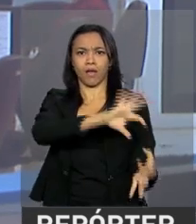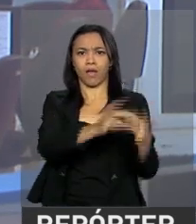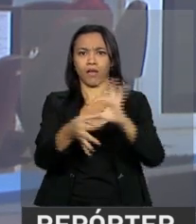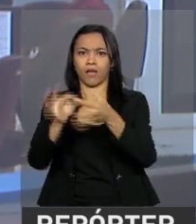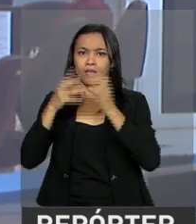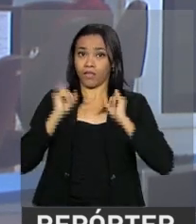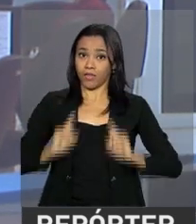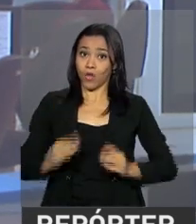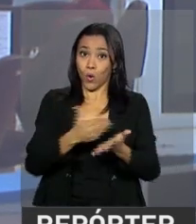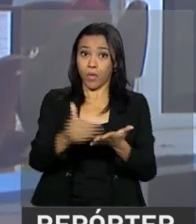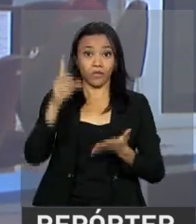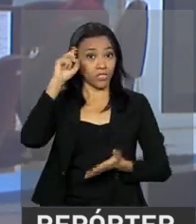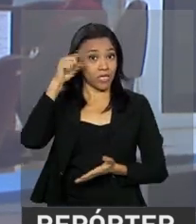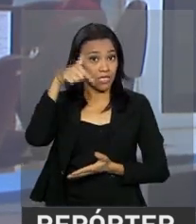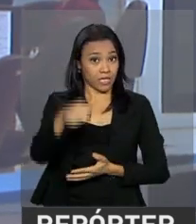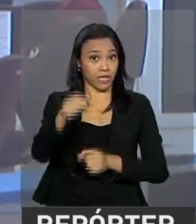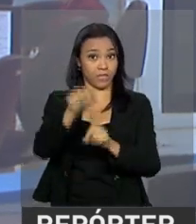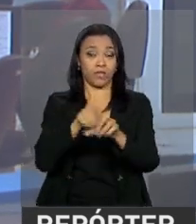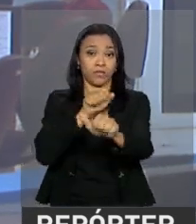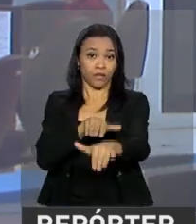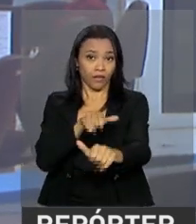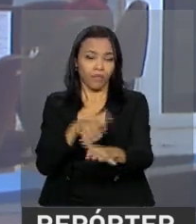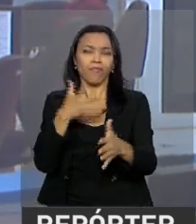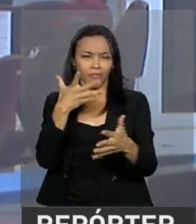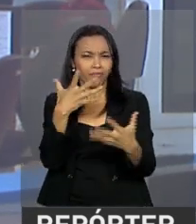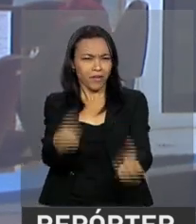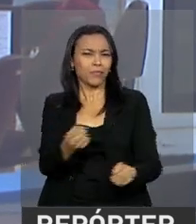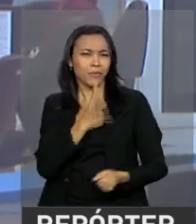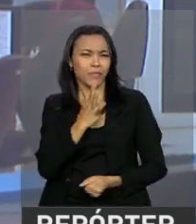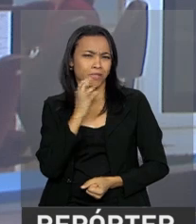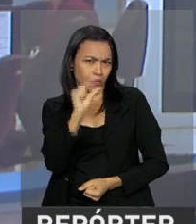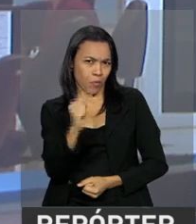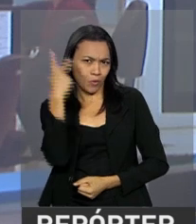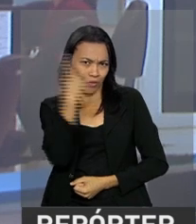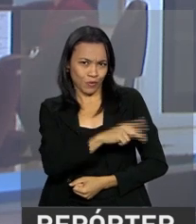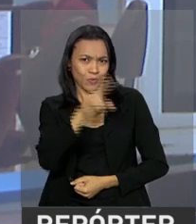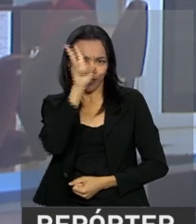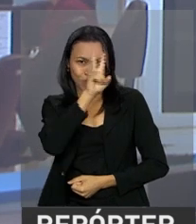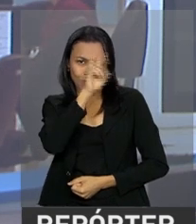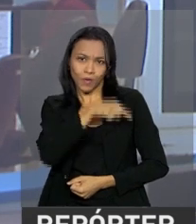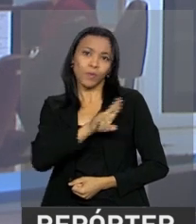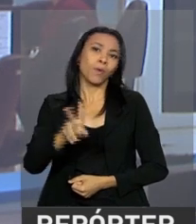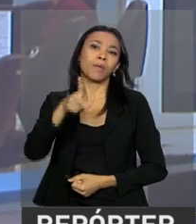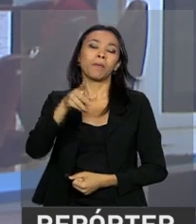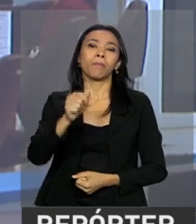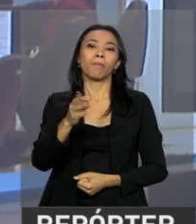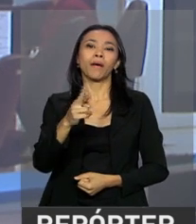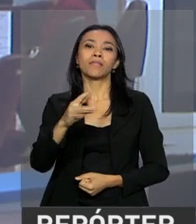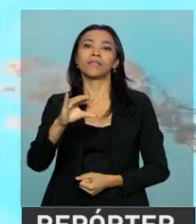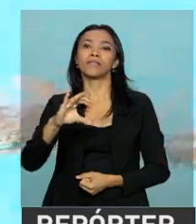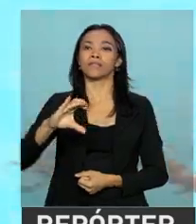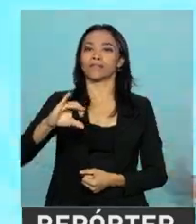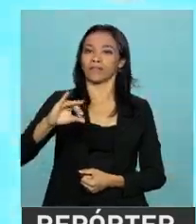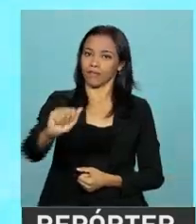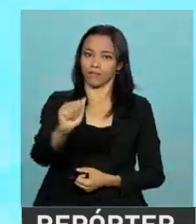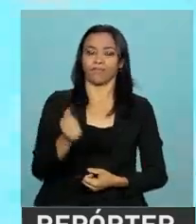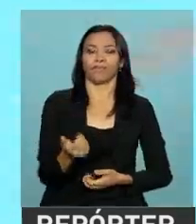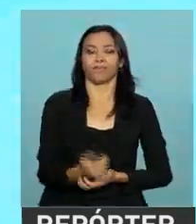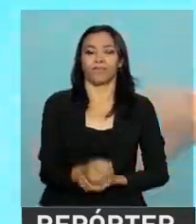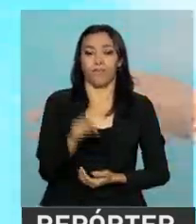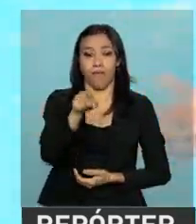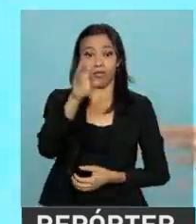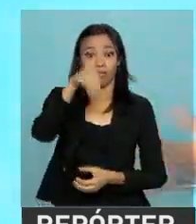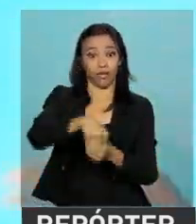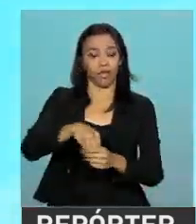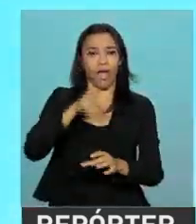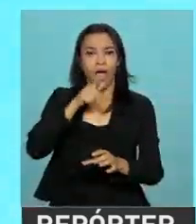que começam no dia 7 de setembro. Vamos conhecer um pouco sobre Patrícia dos Santos. É dentro d'água